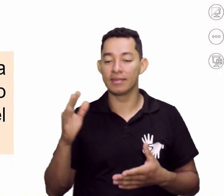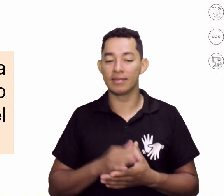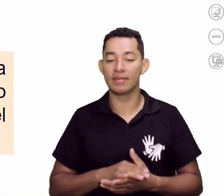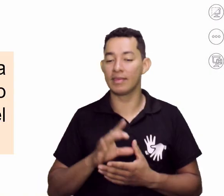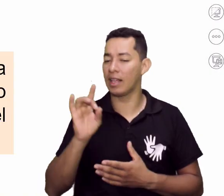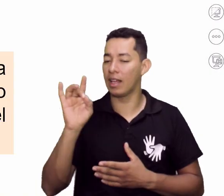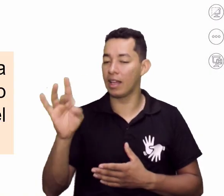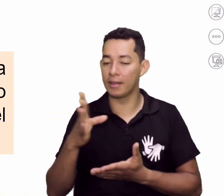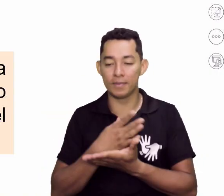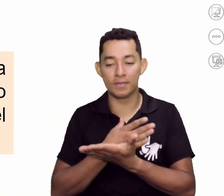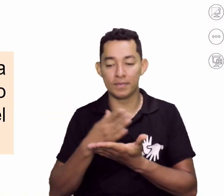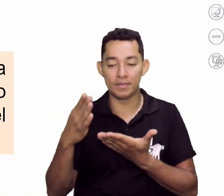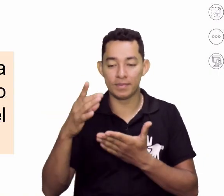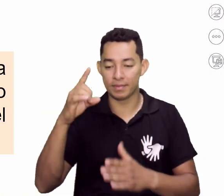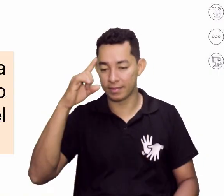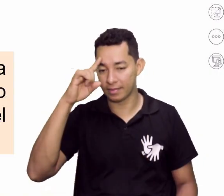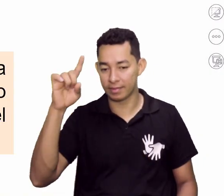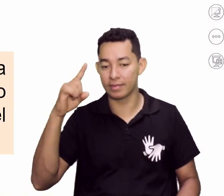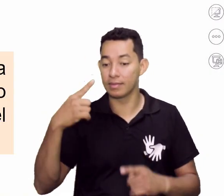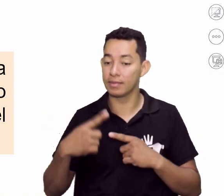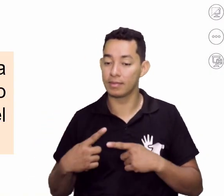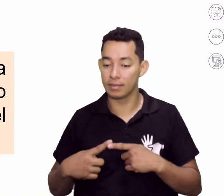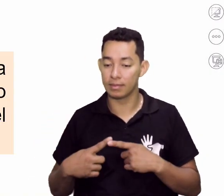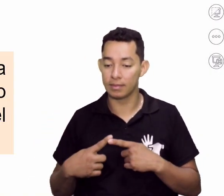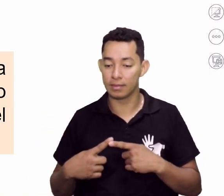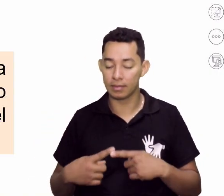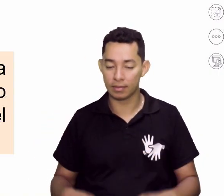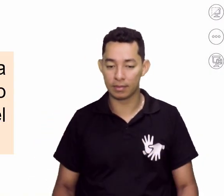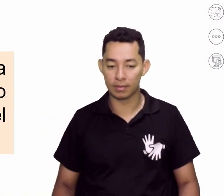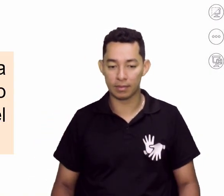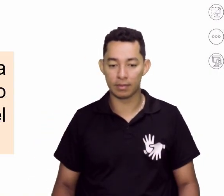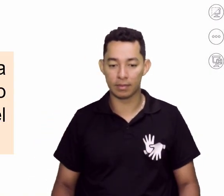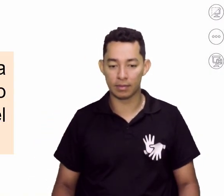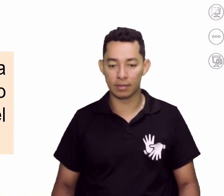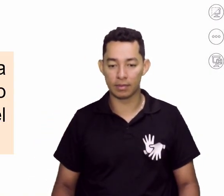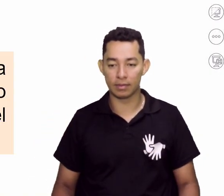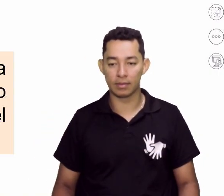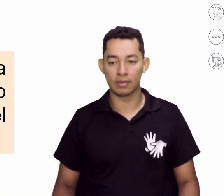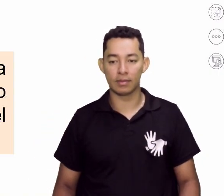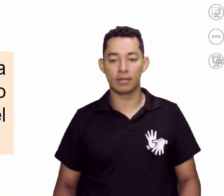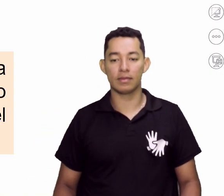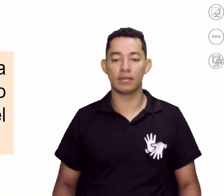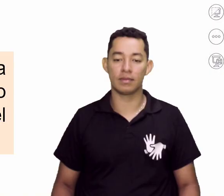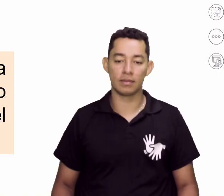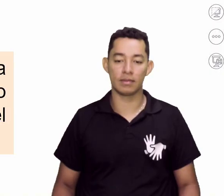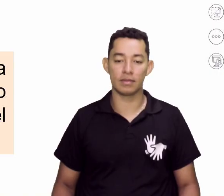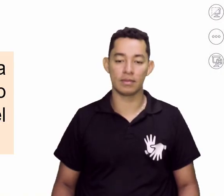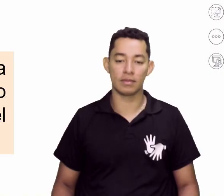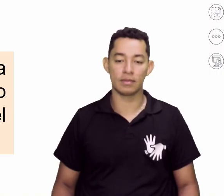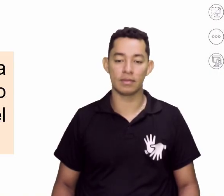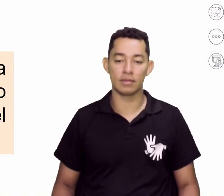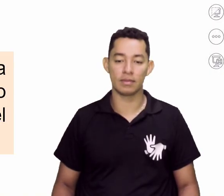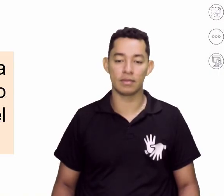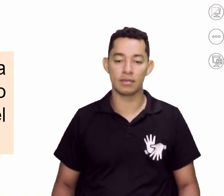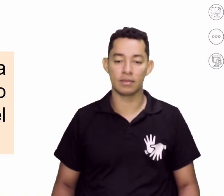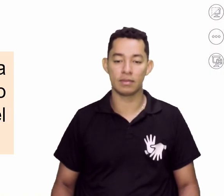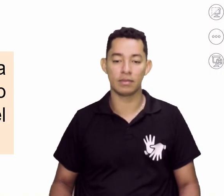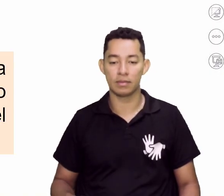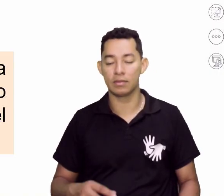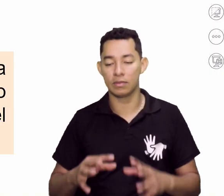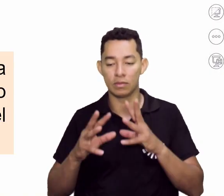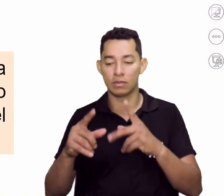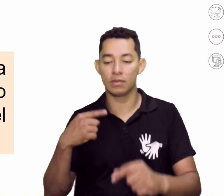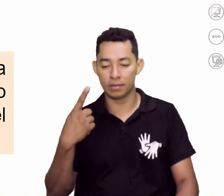o início da ideia, porque tudo isso que a gente aprendeu, olha aqui, nós aprendemos que isso aqui é um